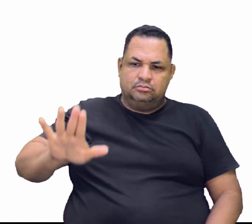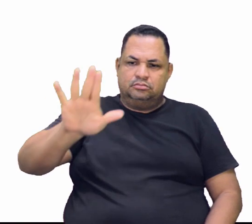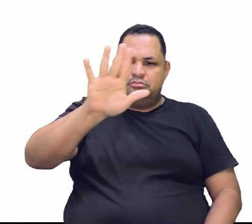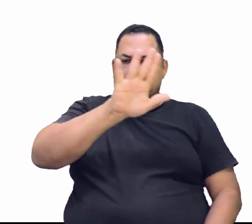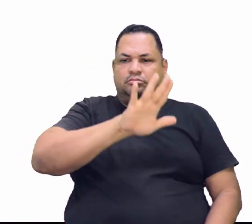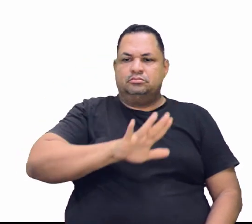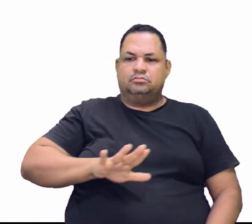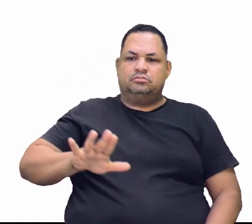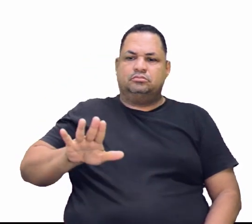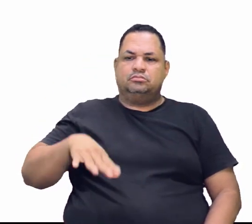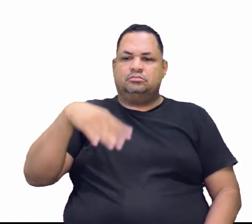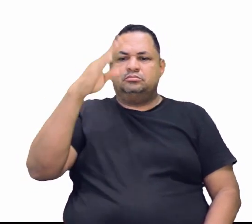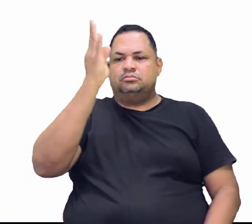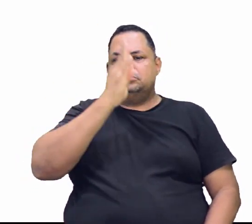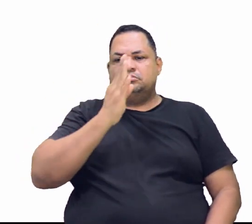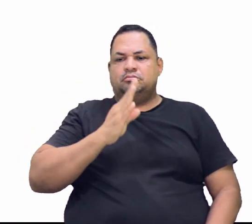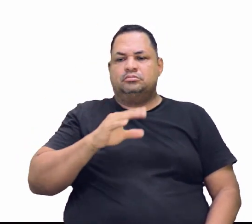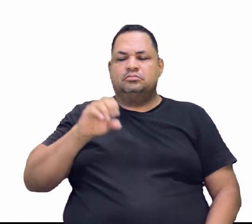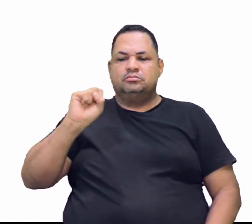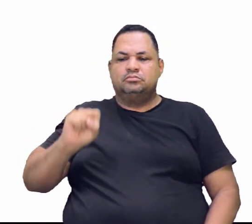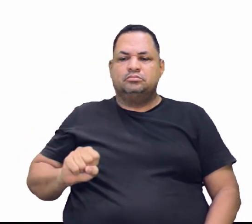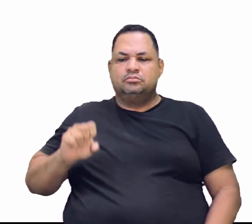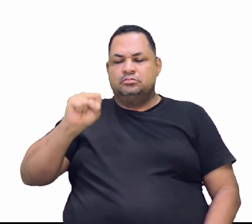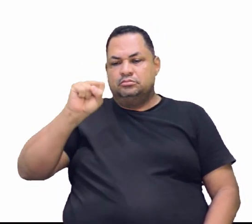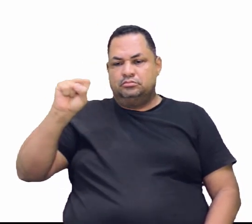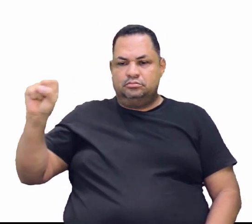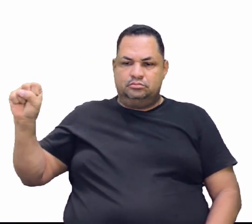Brasil. Ali no Sudeste, Sul,